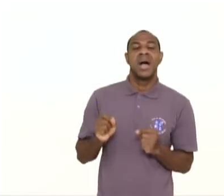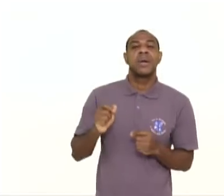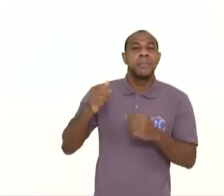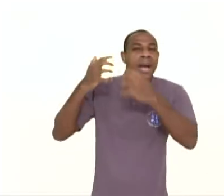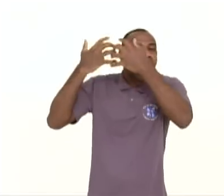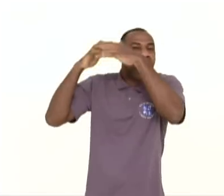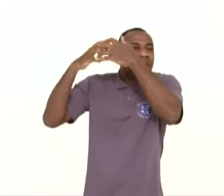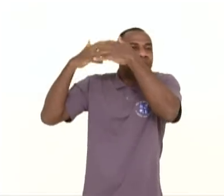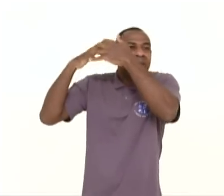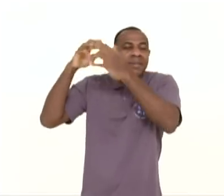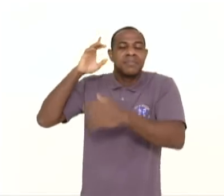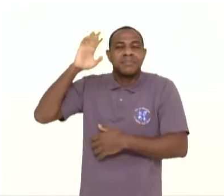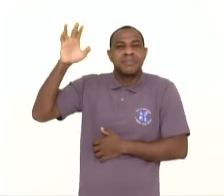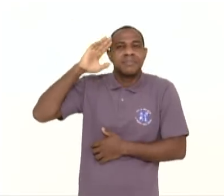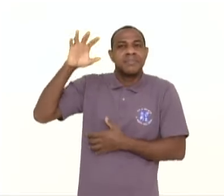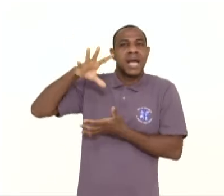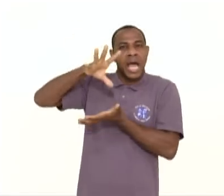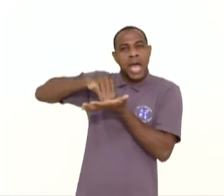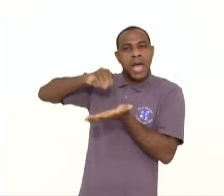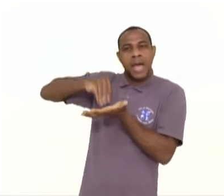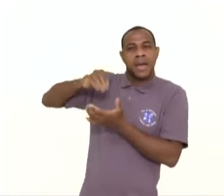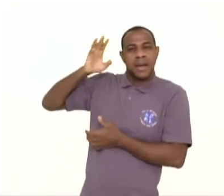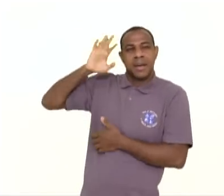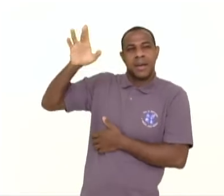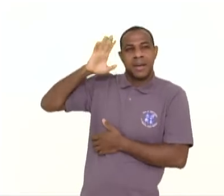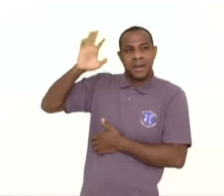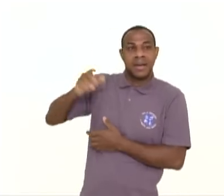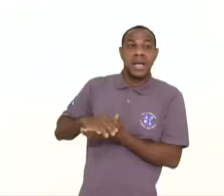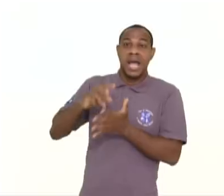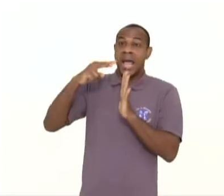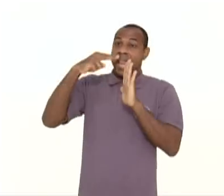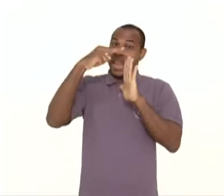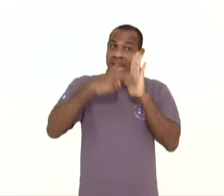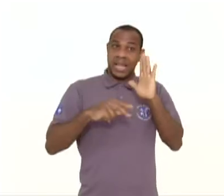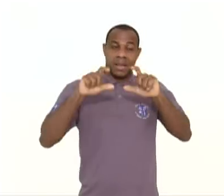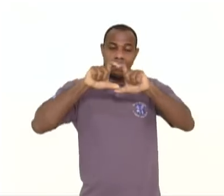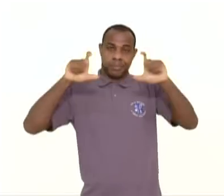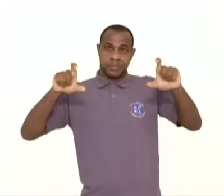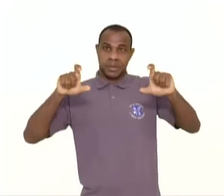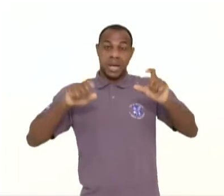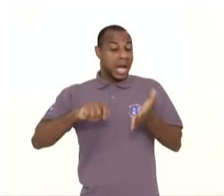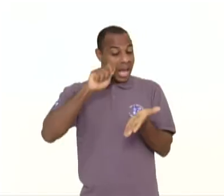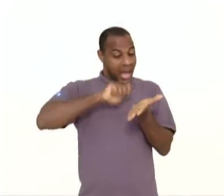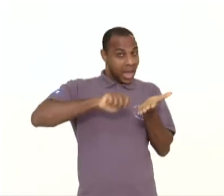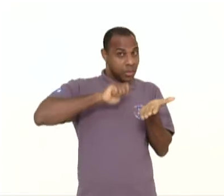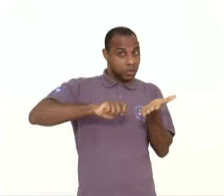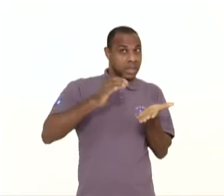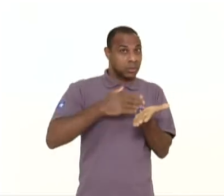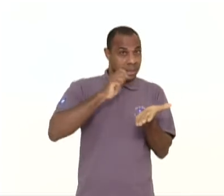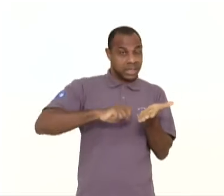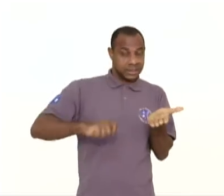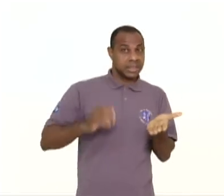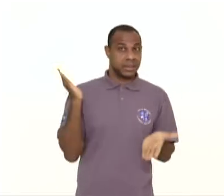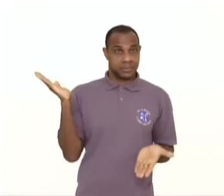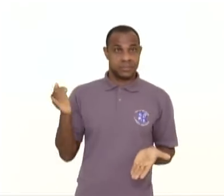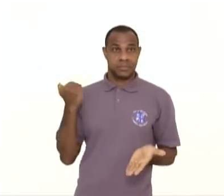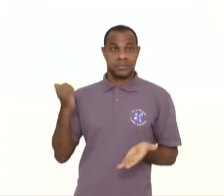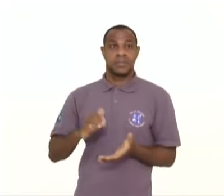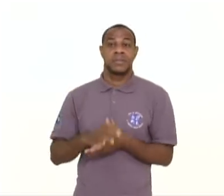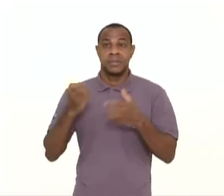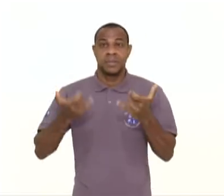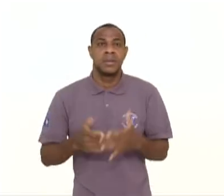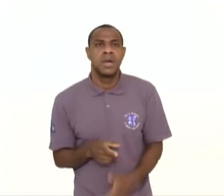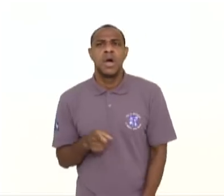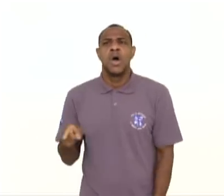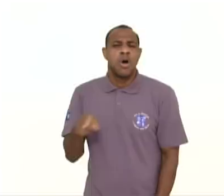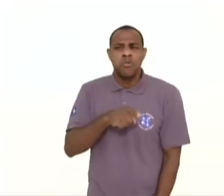reflexão sobre a imitação, né? Então vamos ler esse texto aqui, anotar no nosso caderno, continuar com as anotações que falam o quê? Você